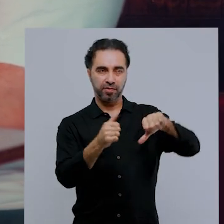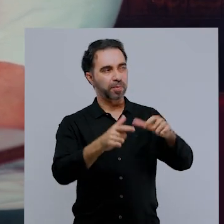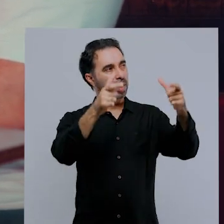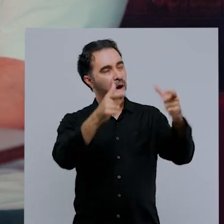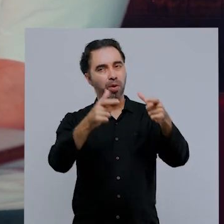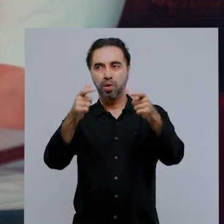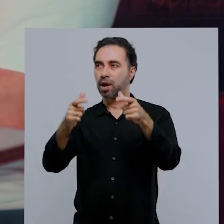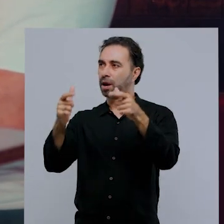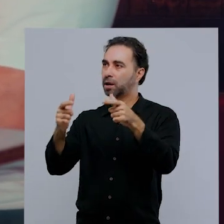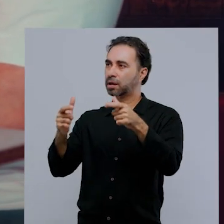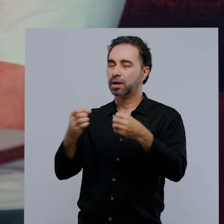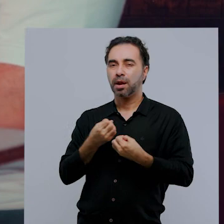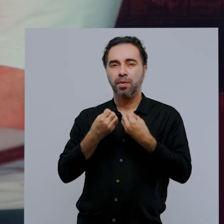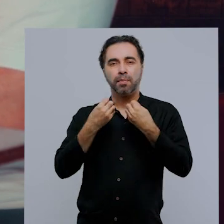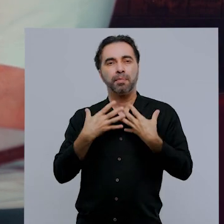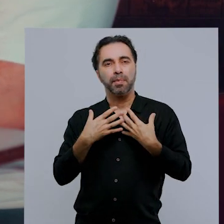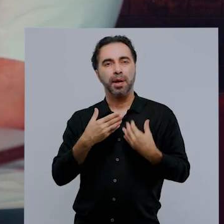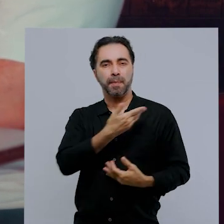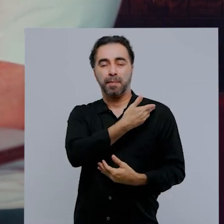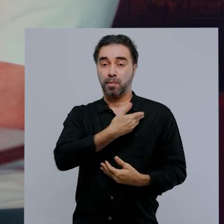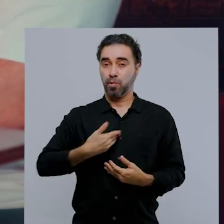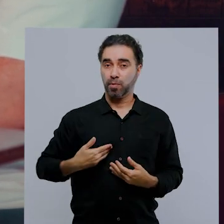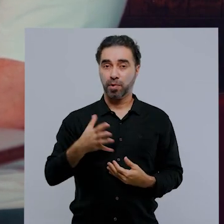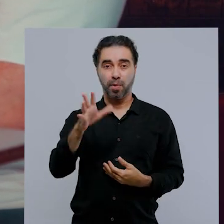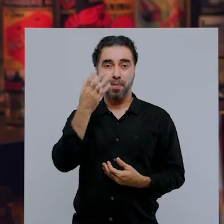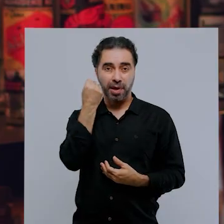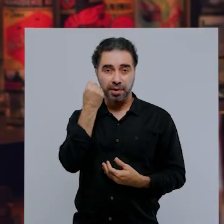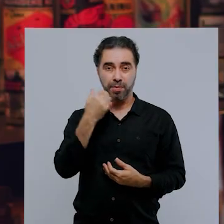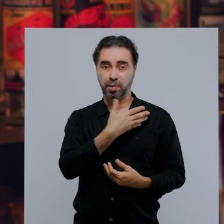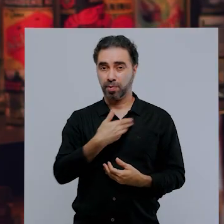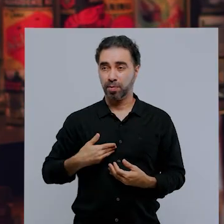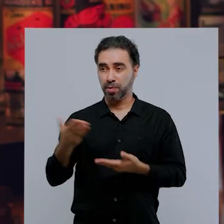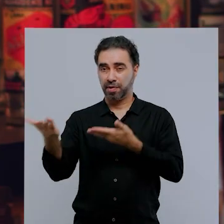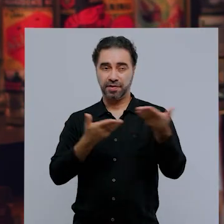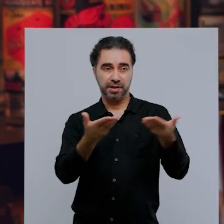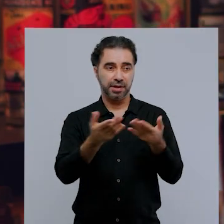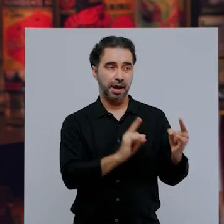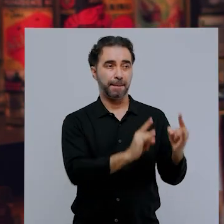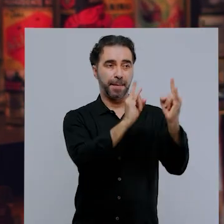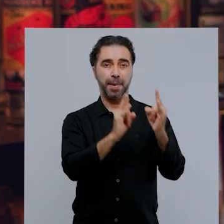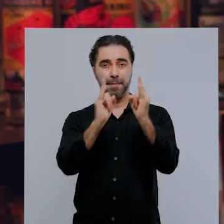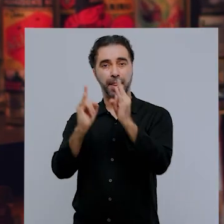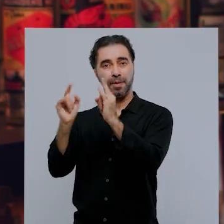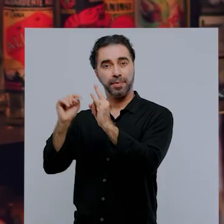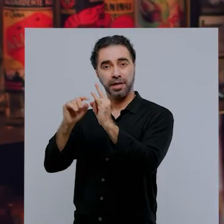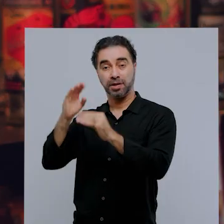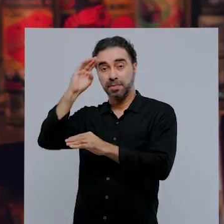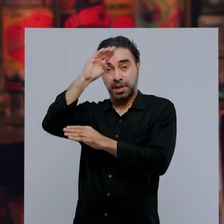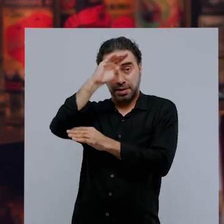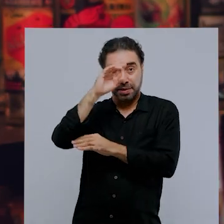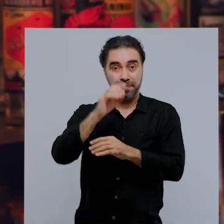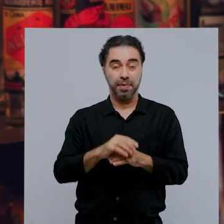área num bem de público, um bem de visitação, em razão do edifício aqui principal, né, uma das